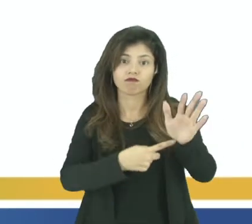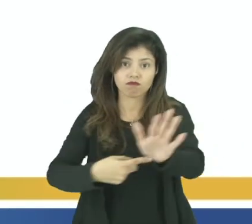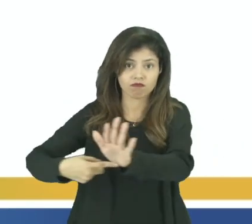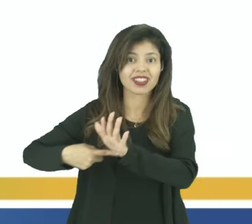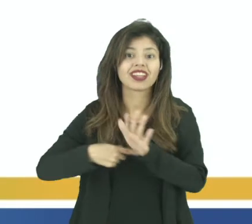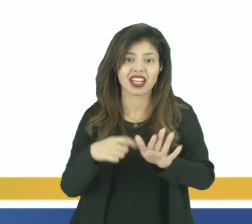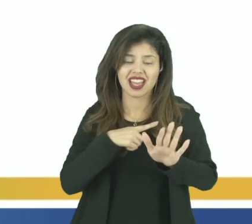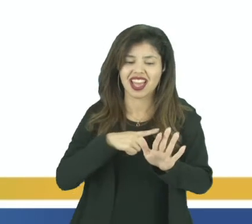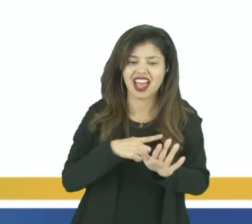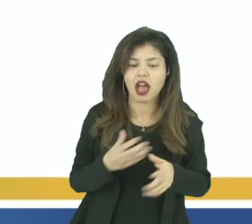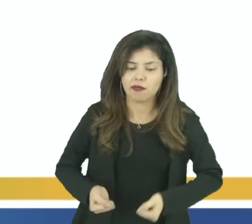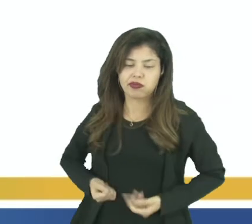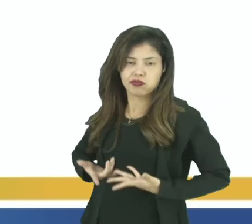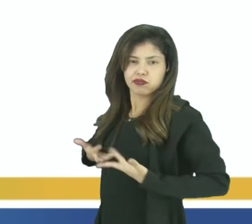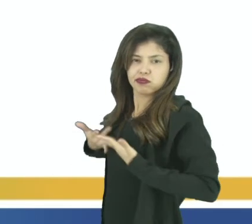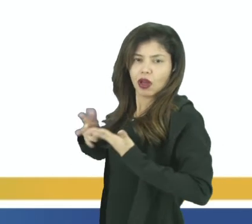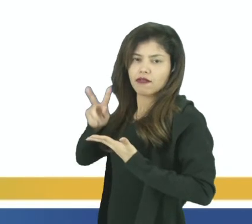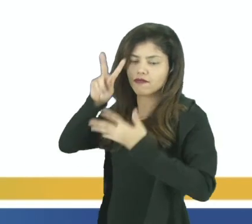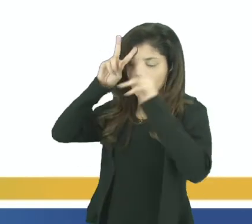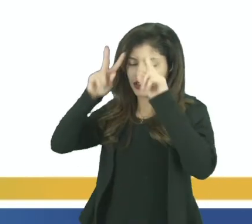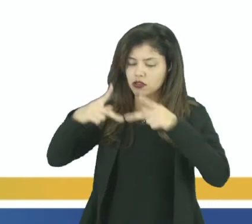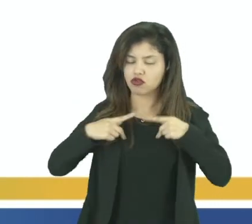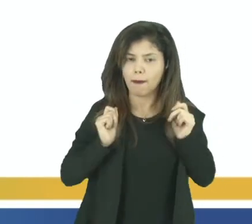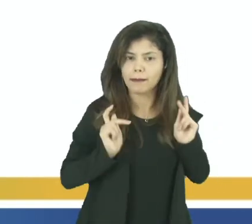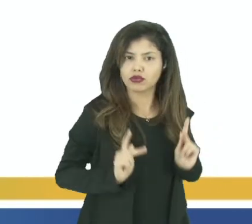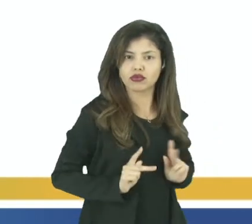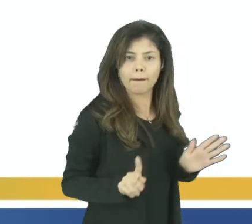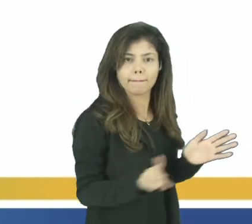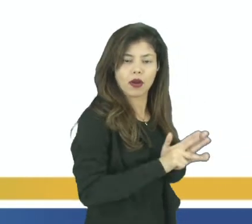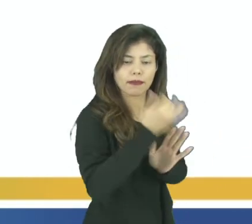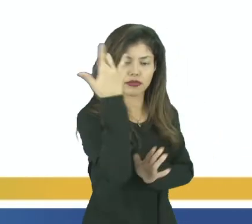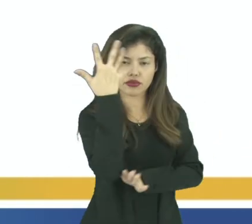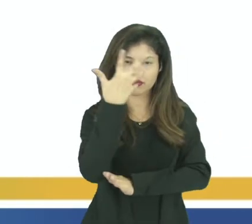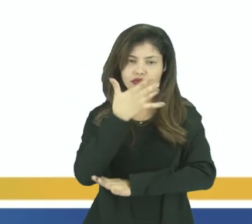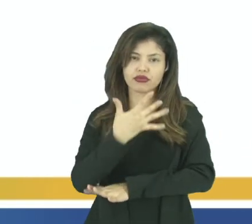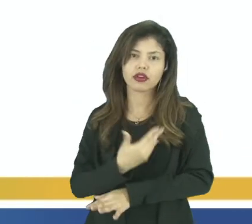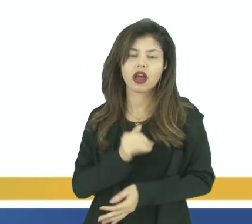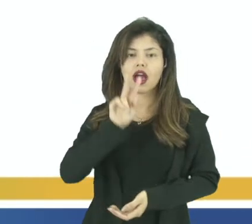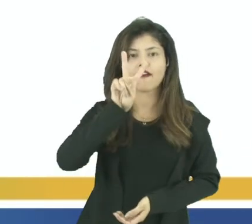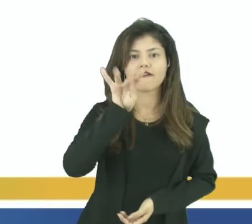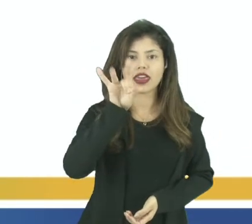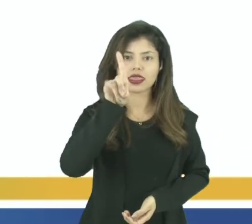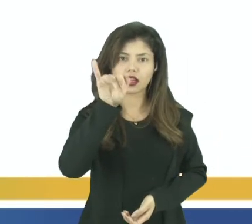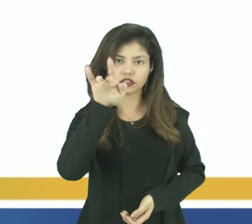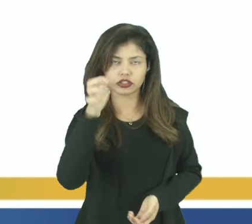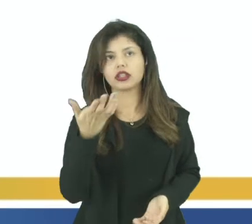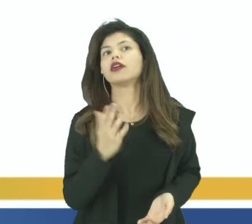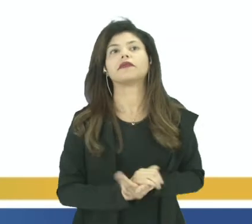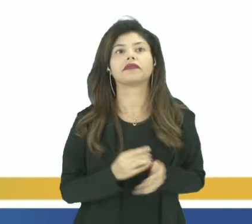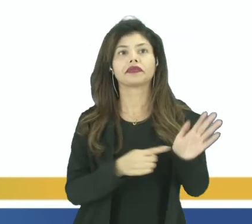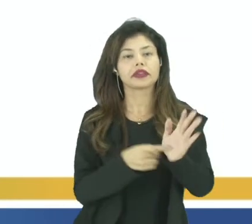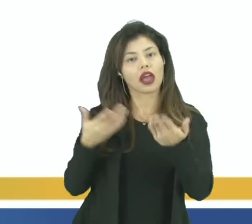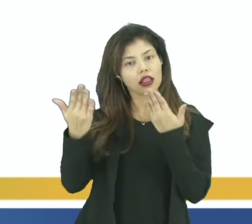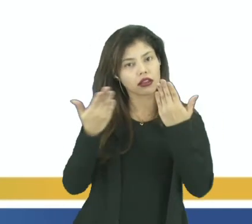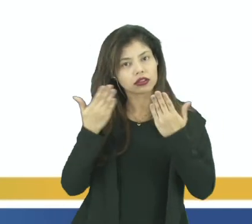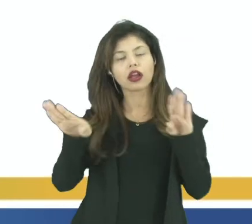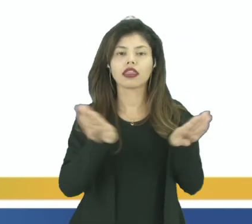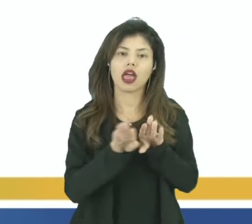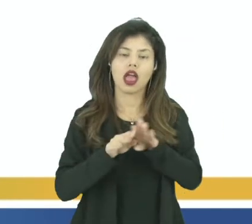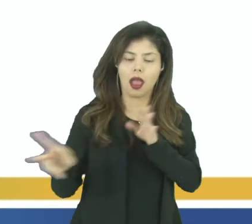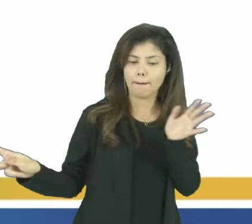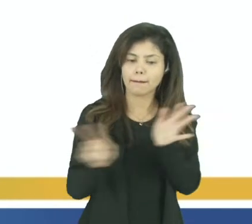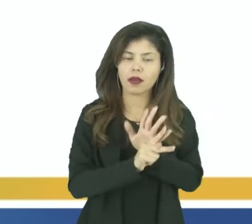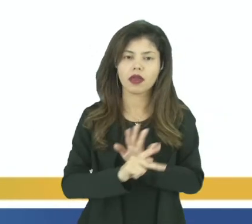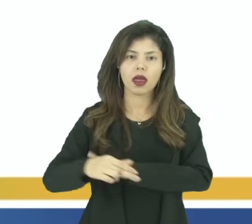e apresenta aquela sociedade. Dessa maneira, Rousseau relaciona o aparecimento da